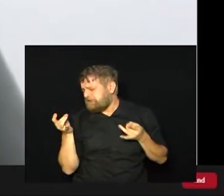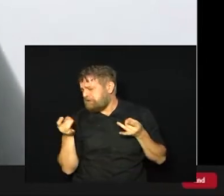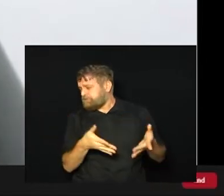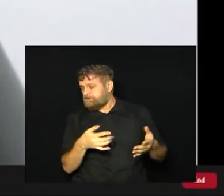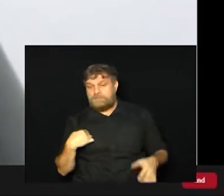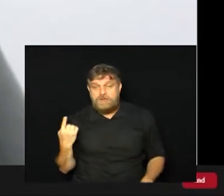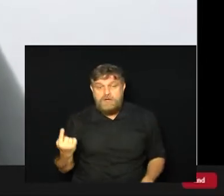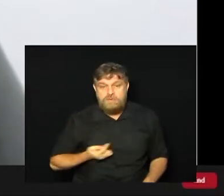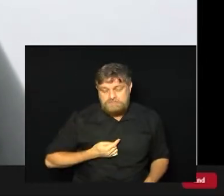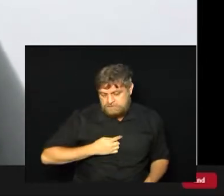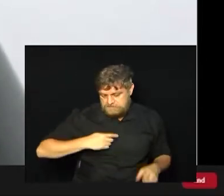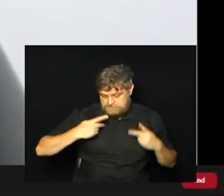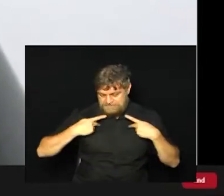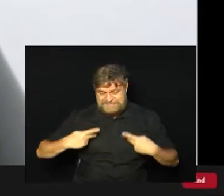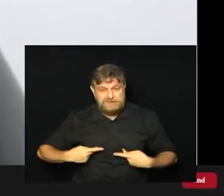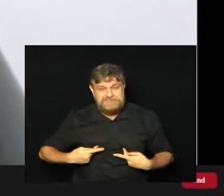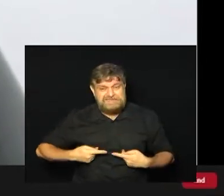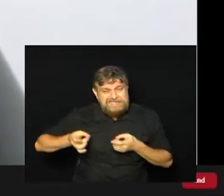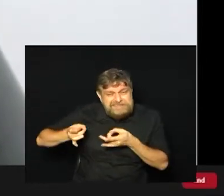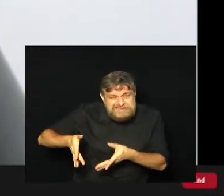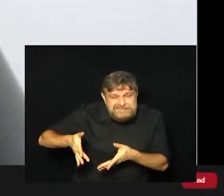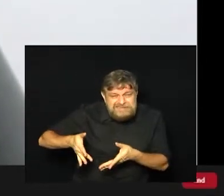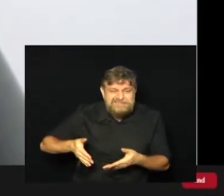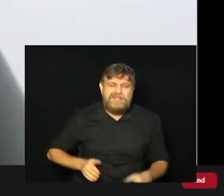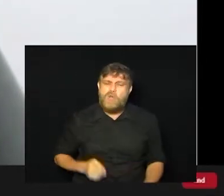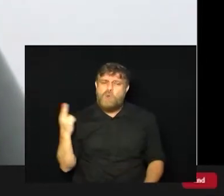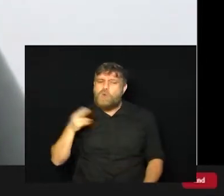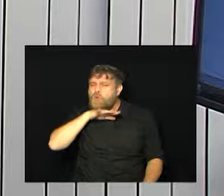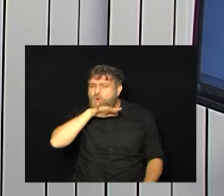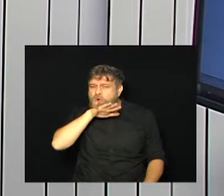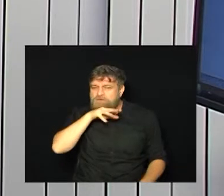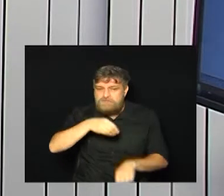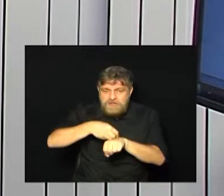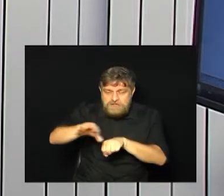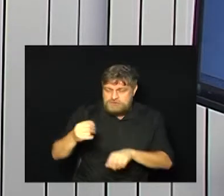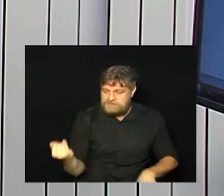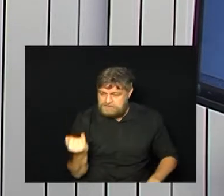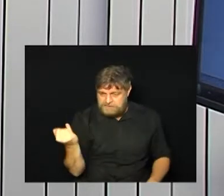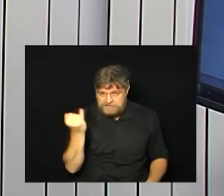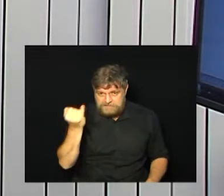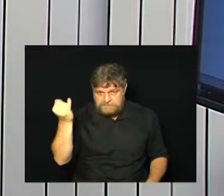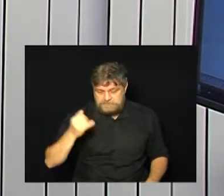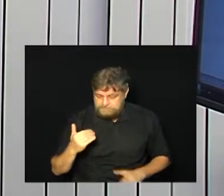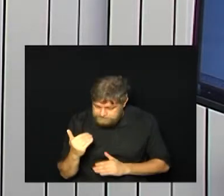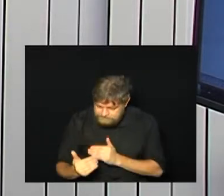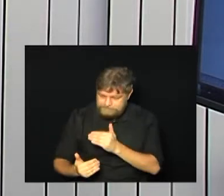gente desiste da gente mesmo, né, Gabriel? Exatamente. Então, dica valiosa é passo a passo, é meta por meta.